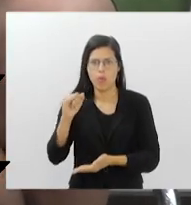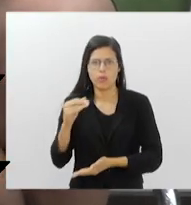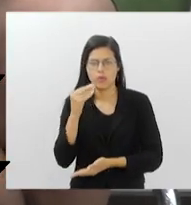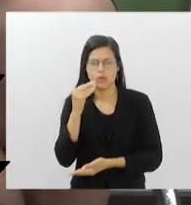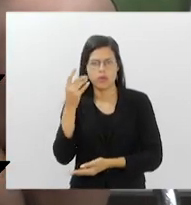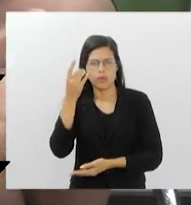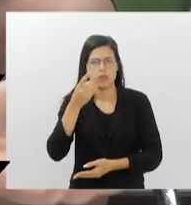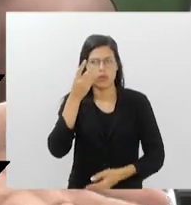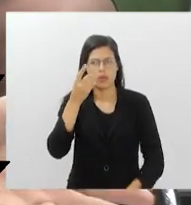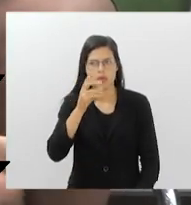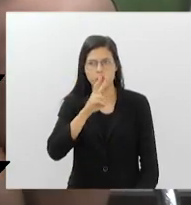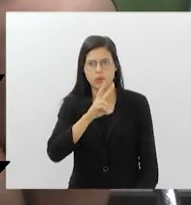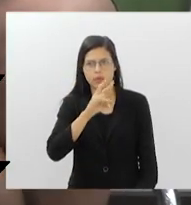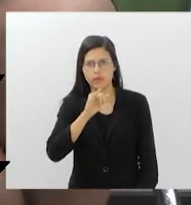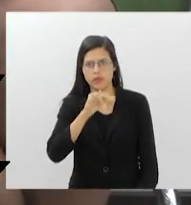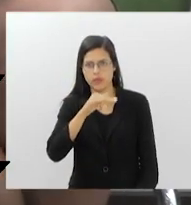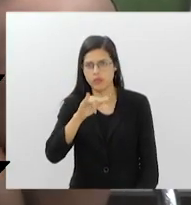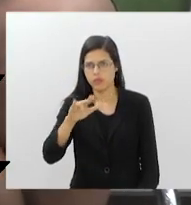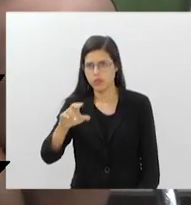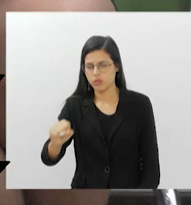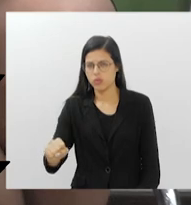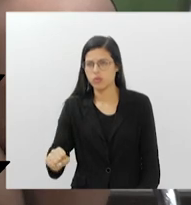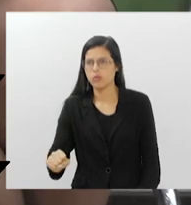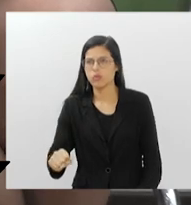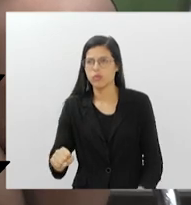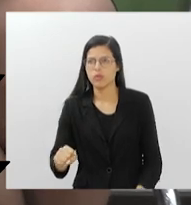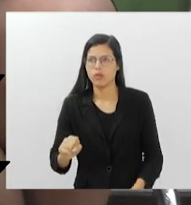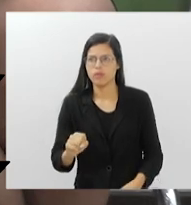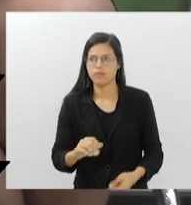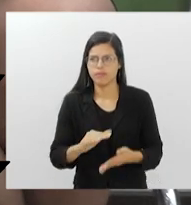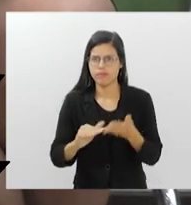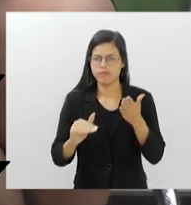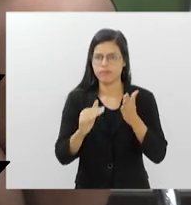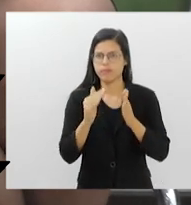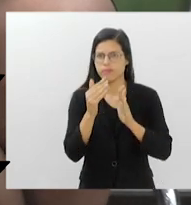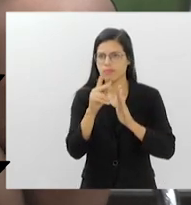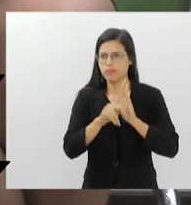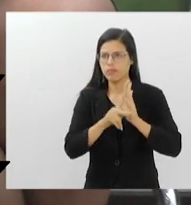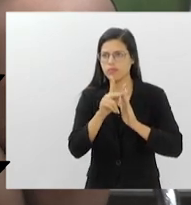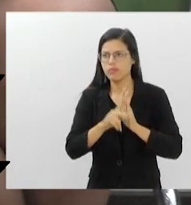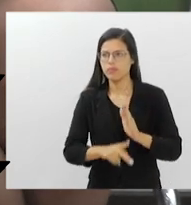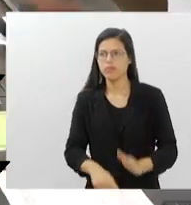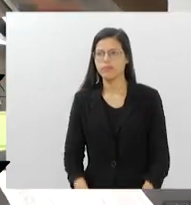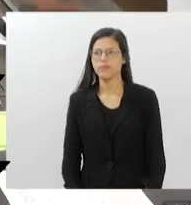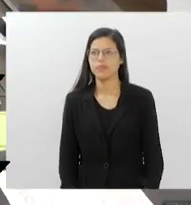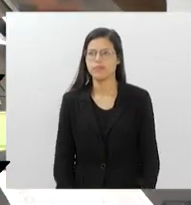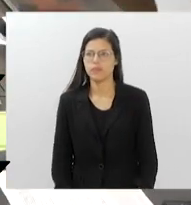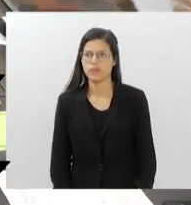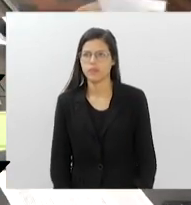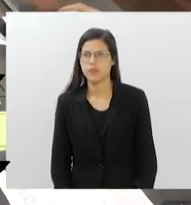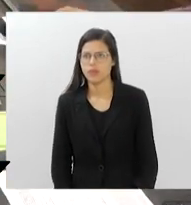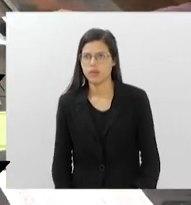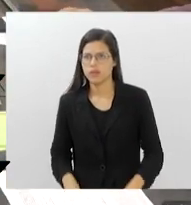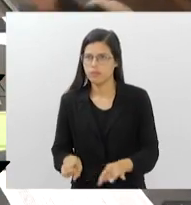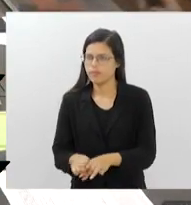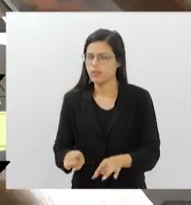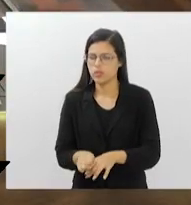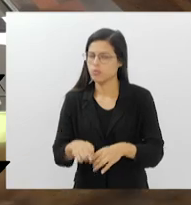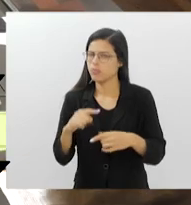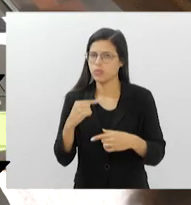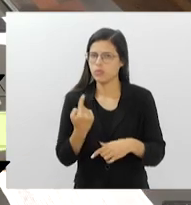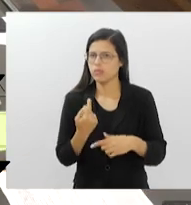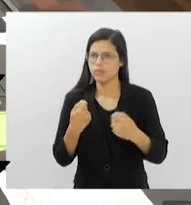cossolin retirar o o projeto e essa baixa diligência também é pequena a nossa atuação né que na verdade a gente não